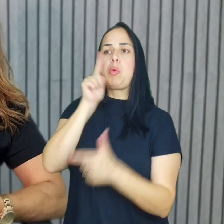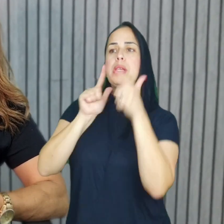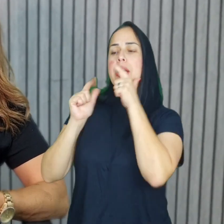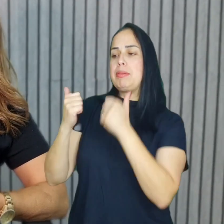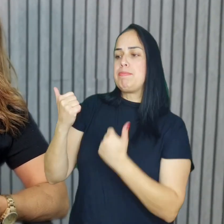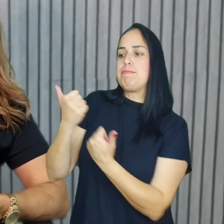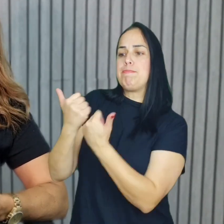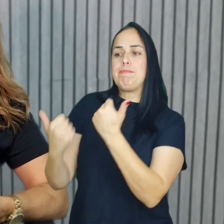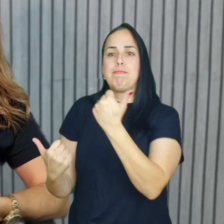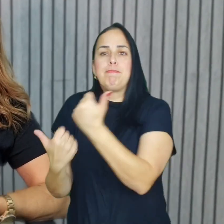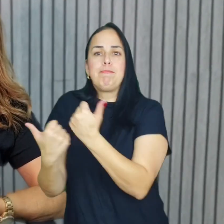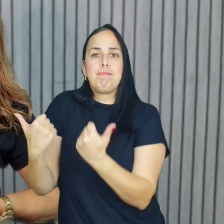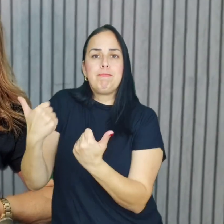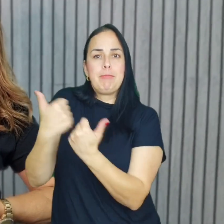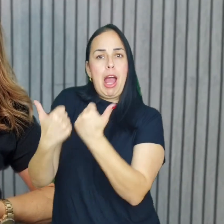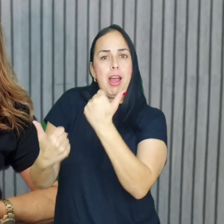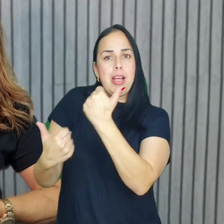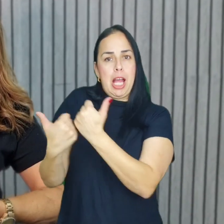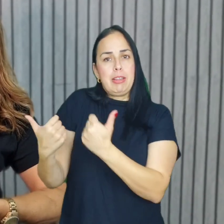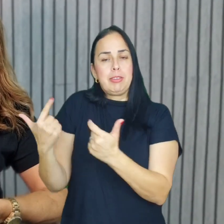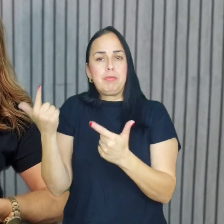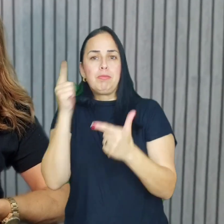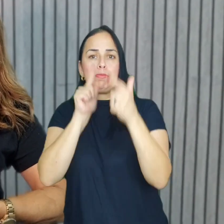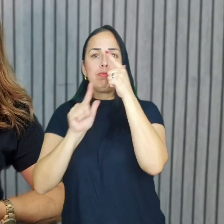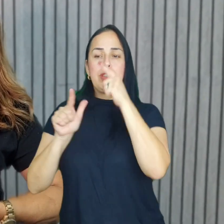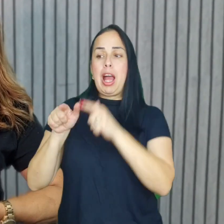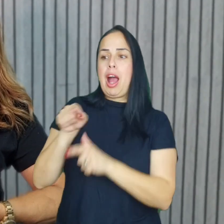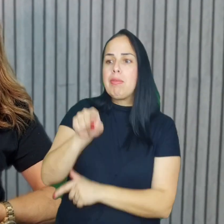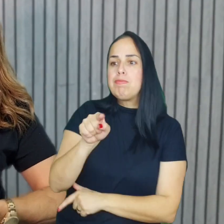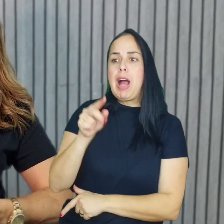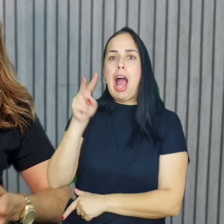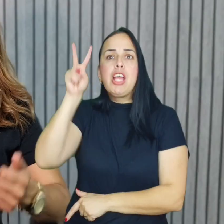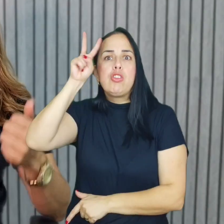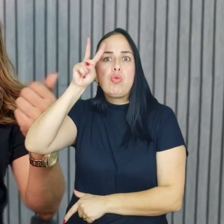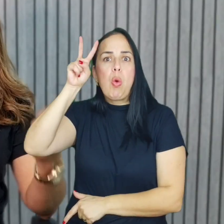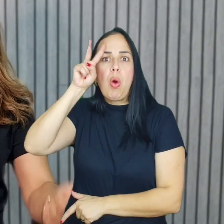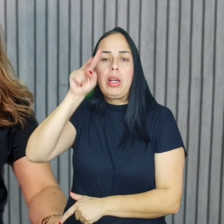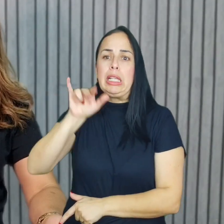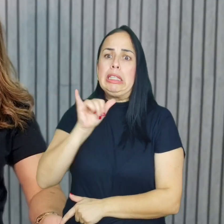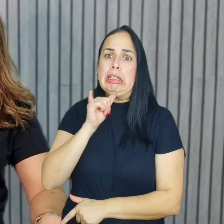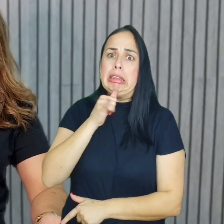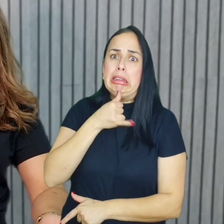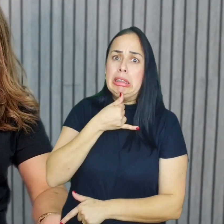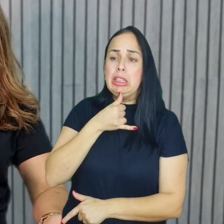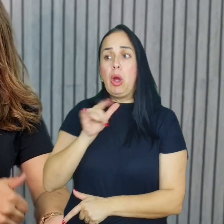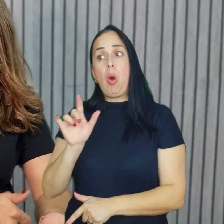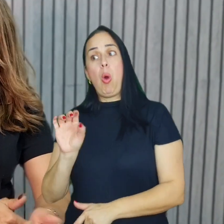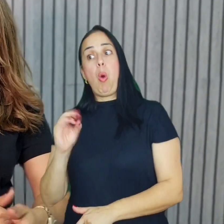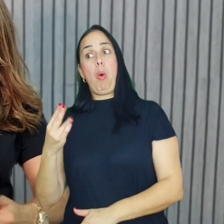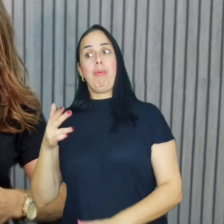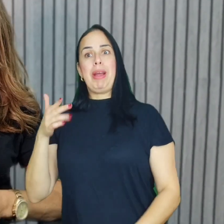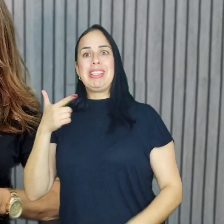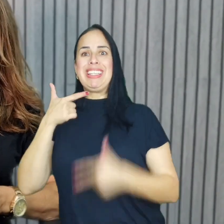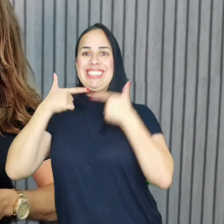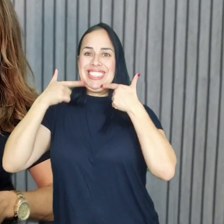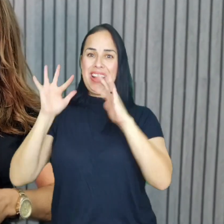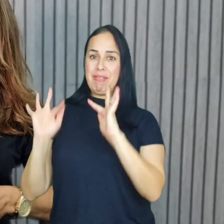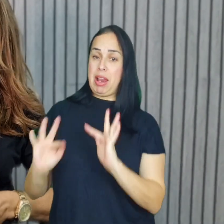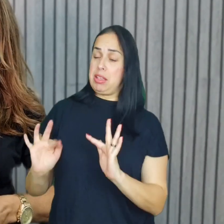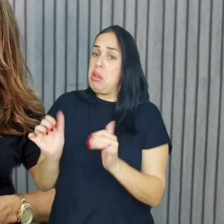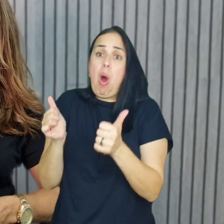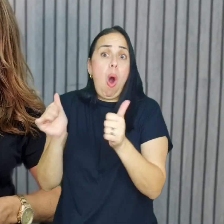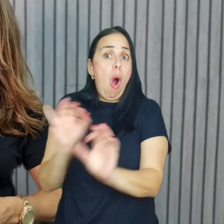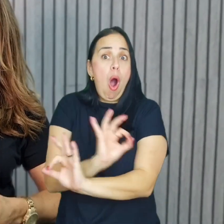gente pode um contar com o outro, a gente pode ver que a história daquele ali às vezes é mais triste ou é mais feliz do que